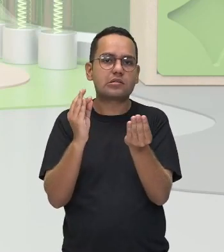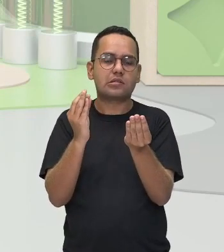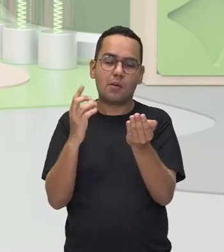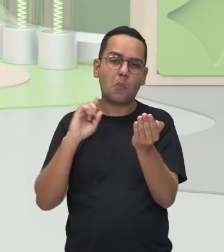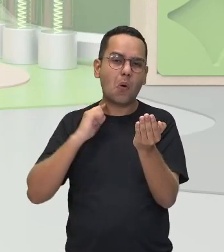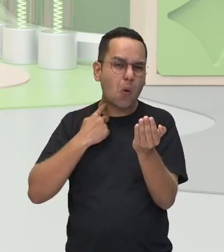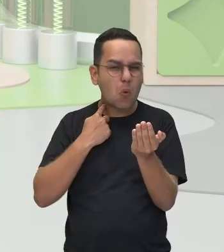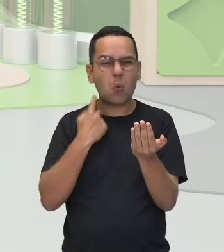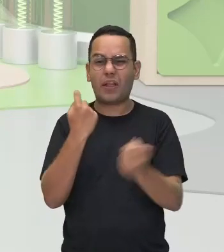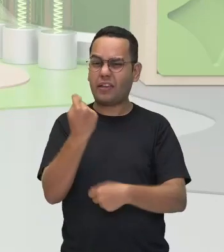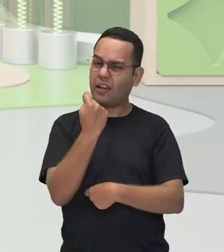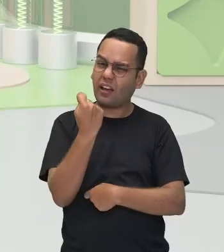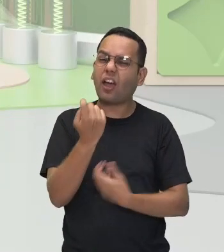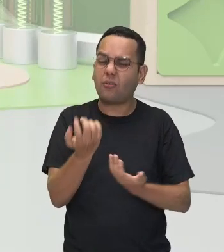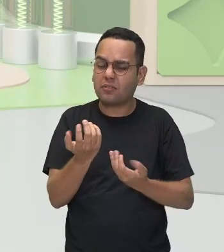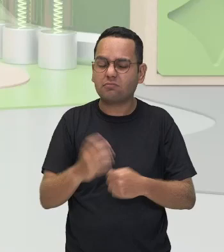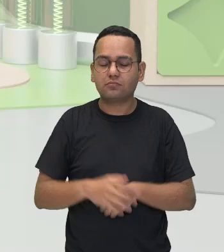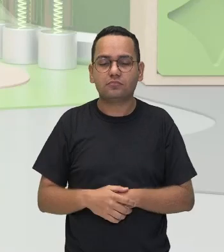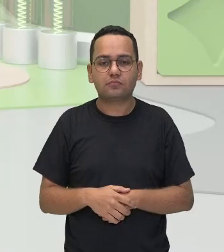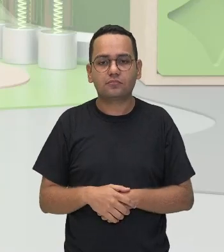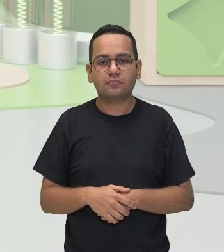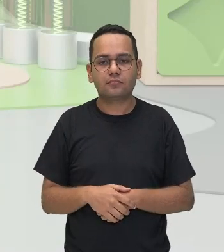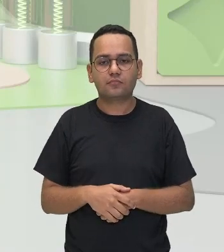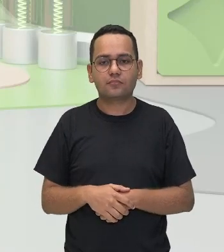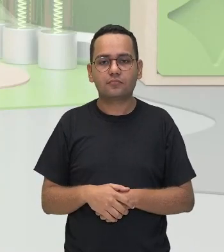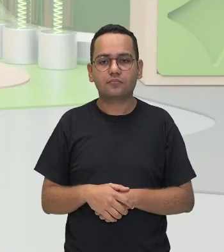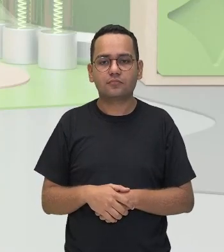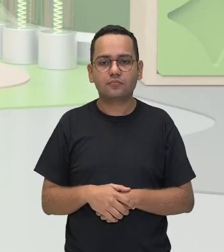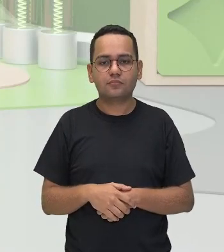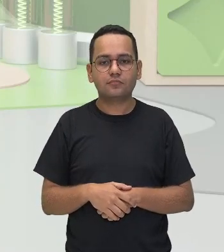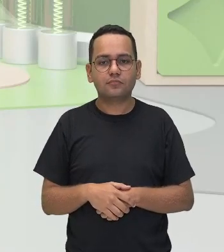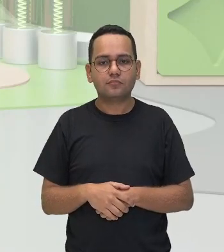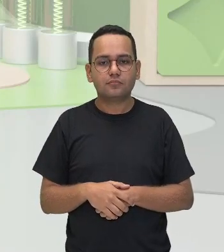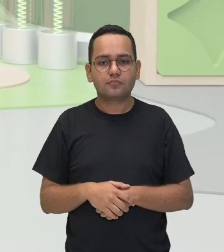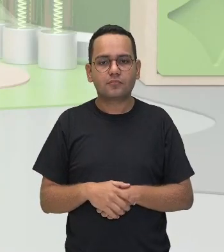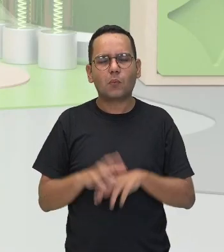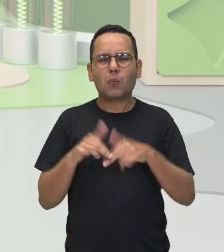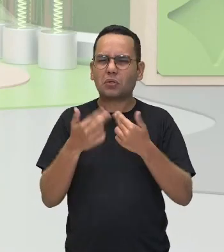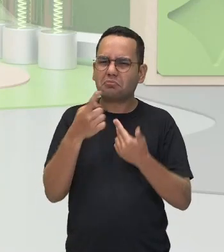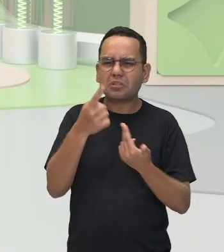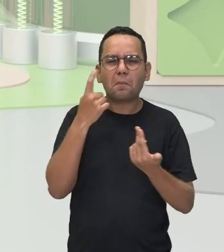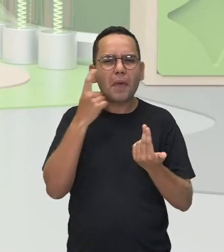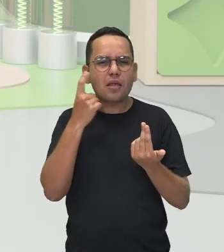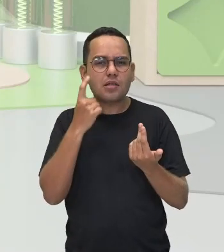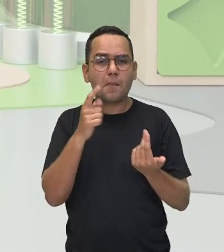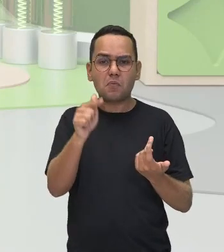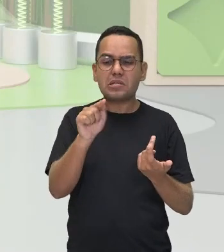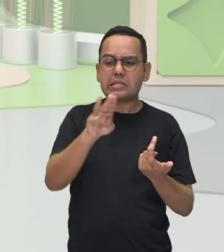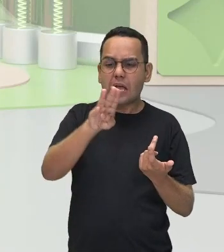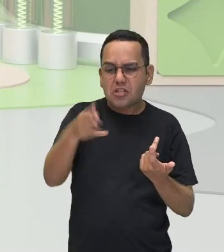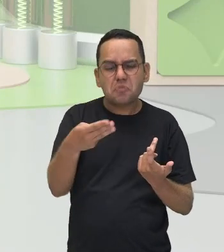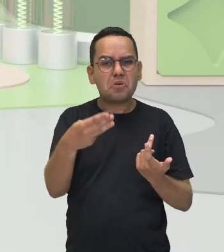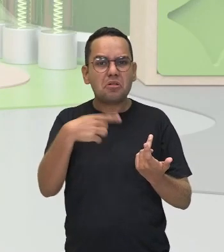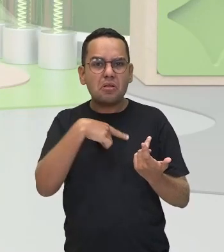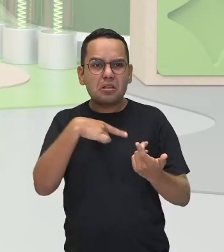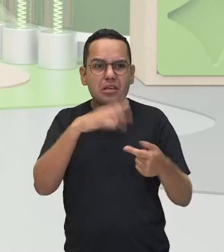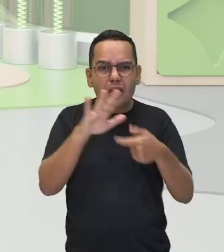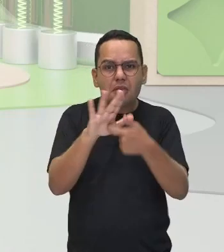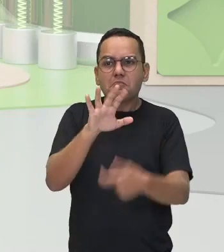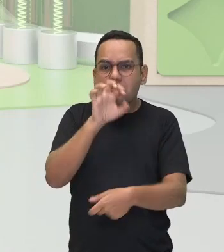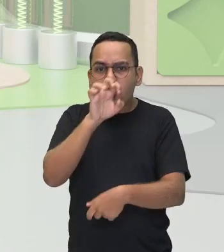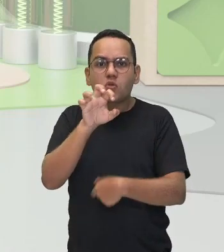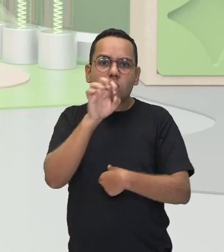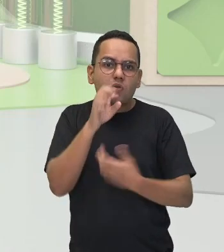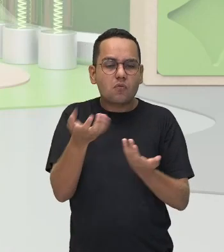isso faz com que muitas pessoas, imagine o que significa 7 milhões de pessoas expostas a essa poluição